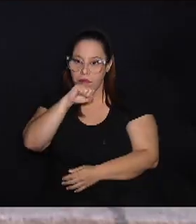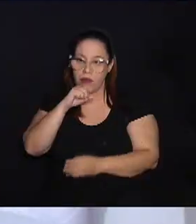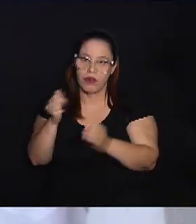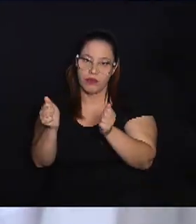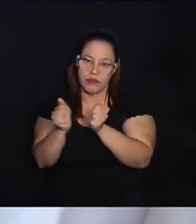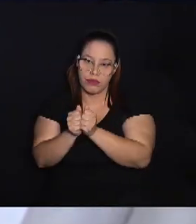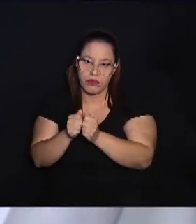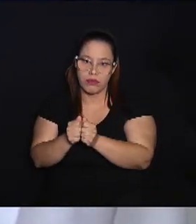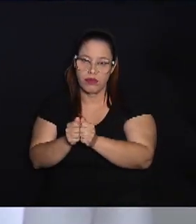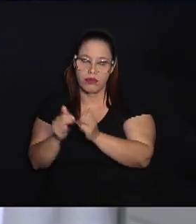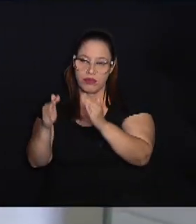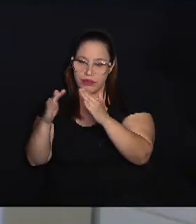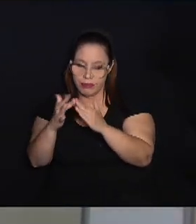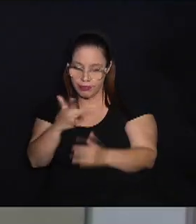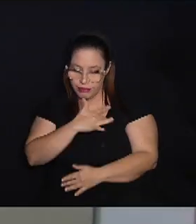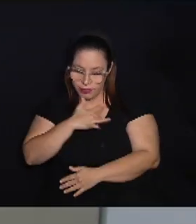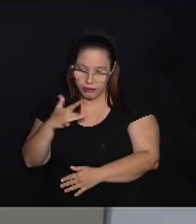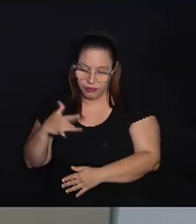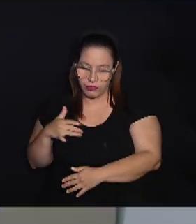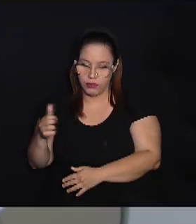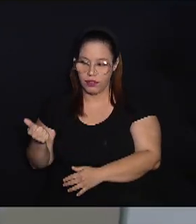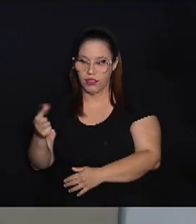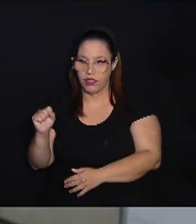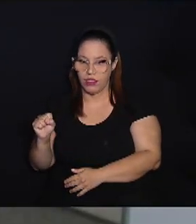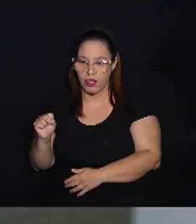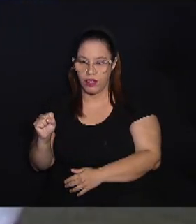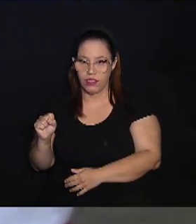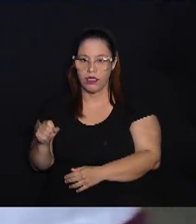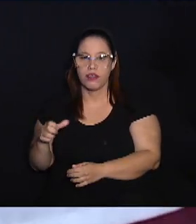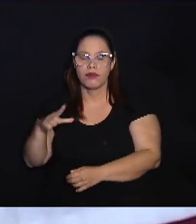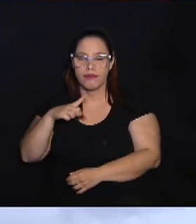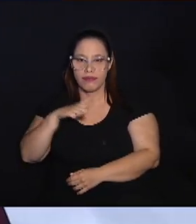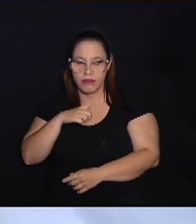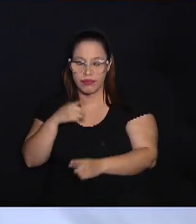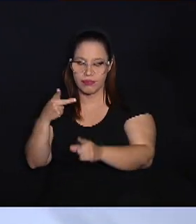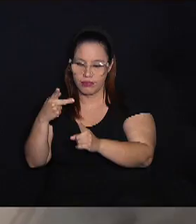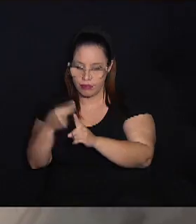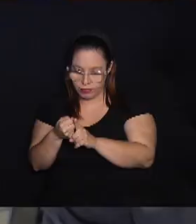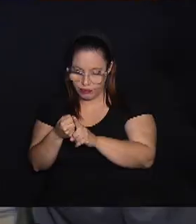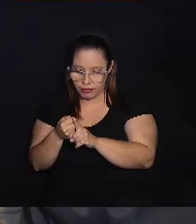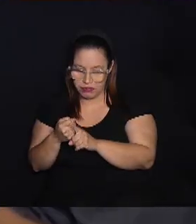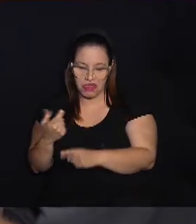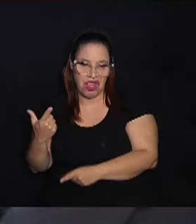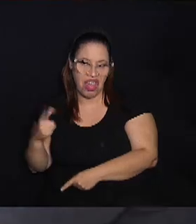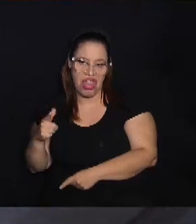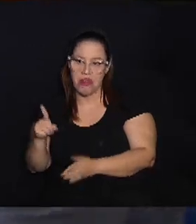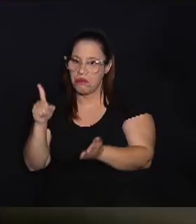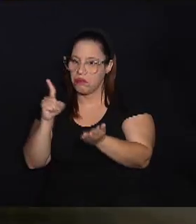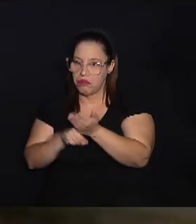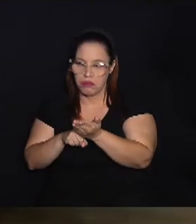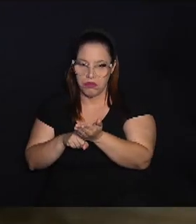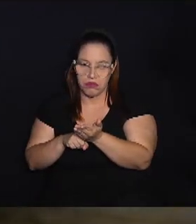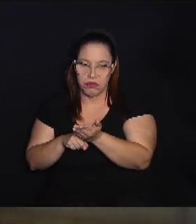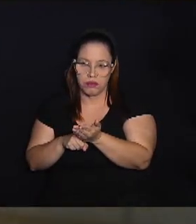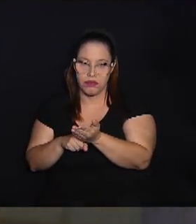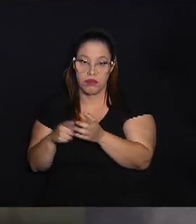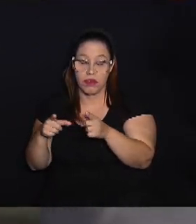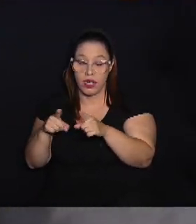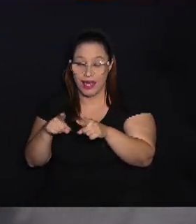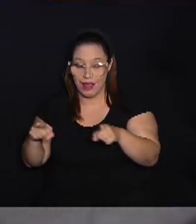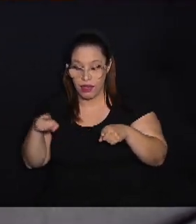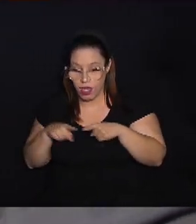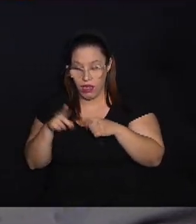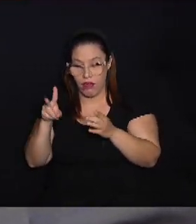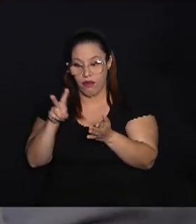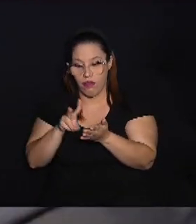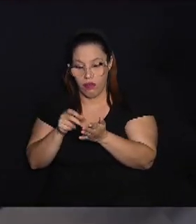ao centro de saúde. Os nossos 68 centros de saúde têm a vacina disponível, não precisa de agendamento. Quem tiver a caderneta de vacinação é importante